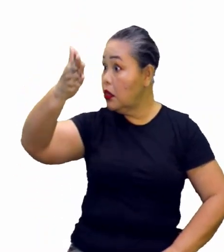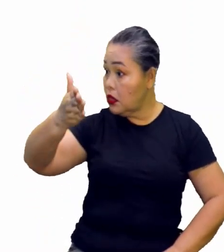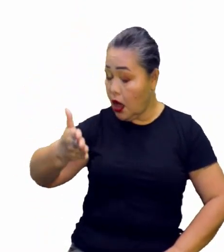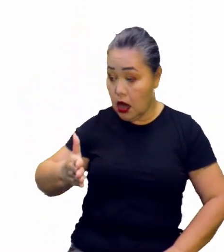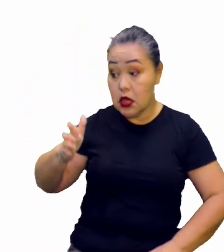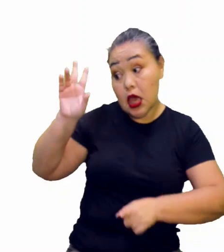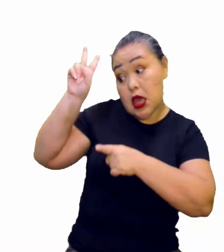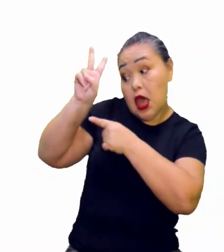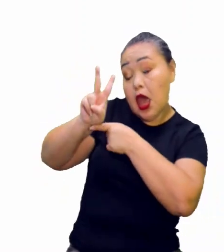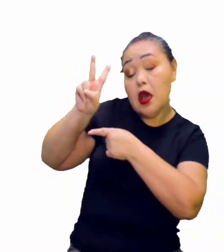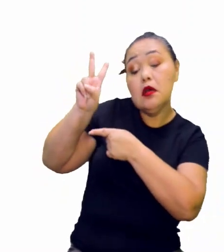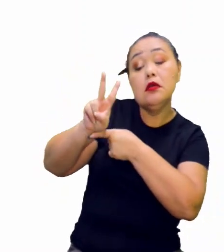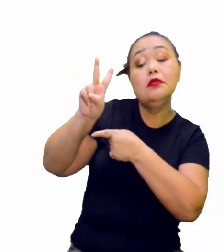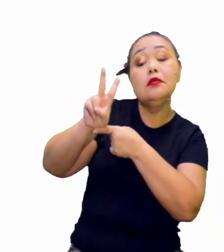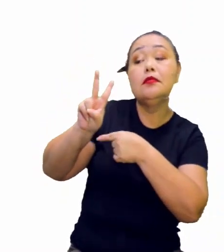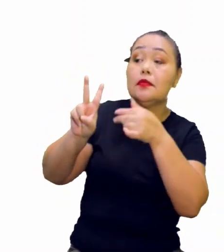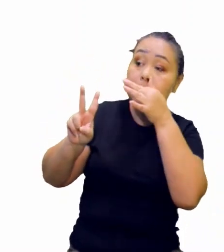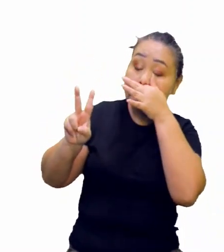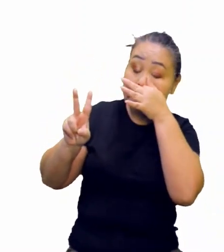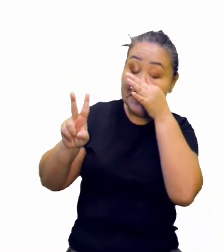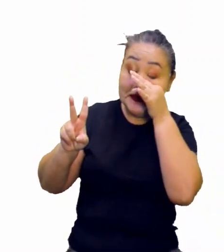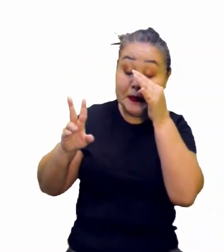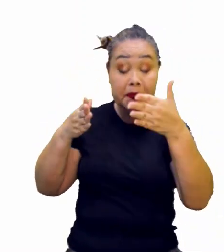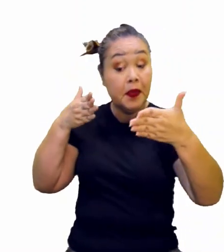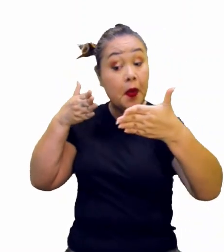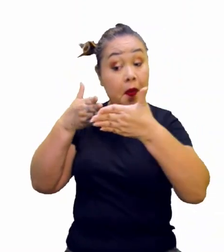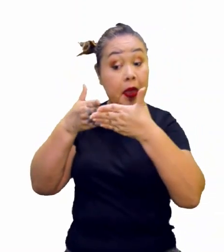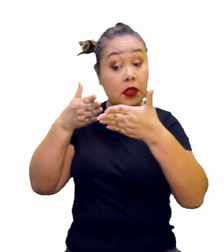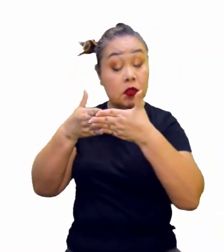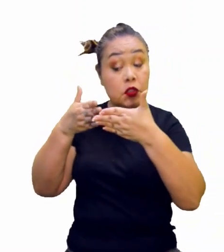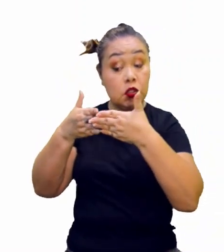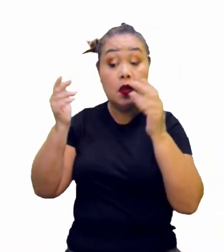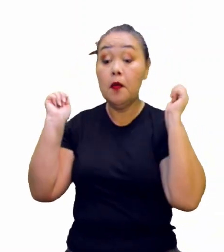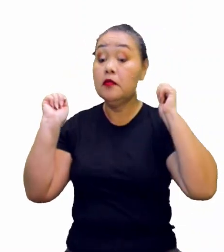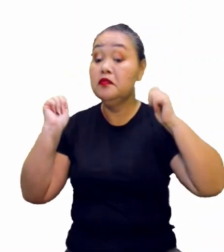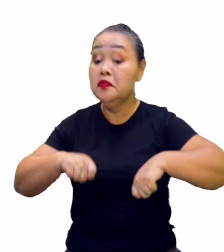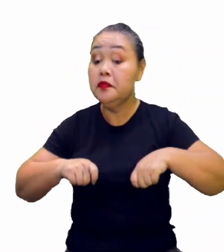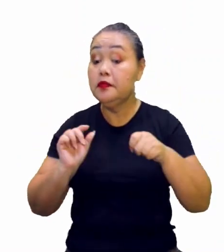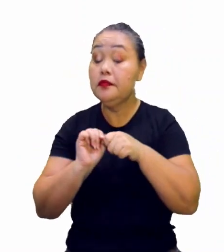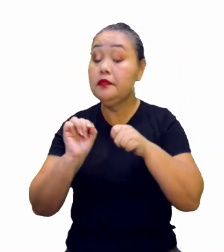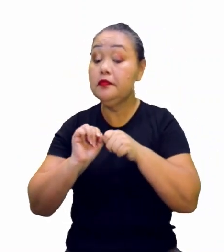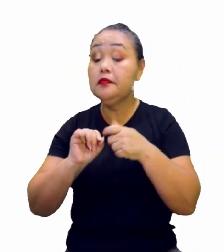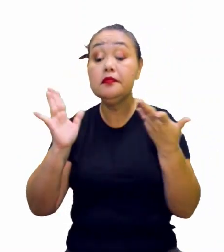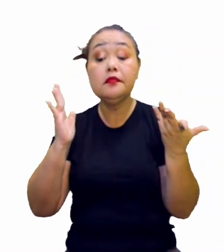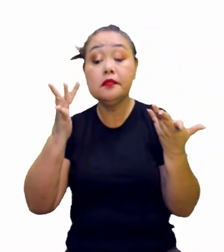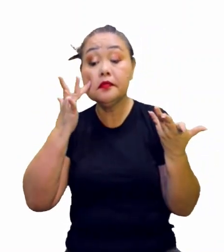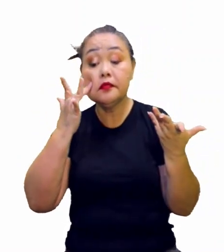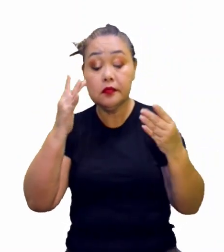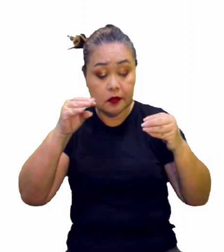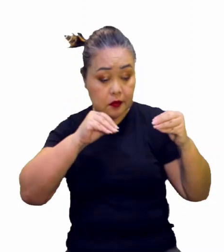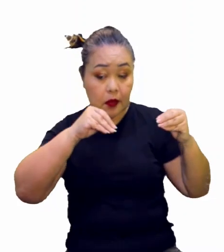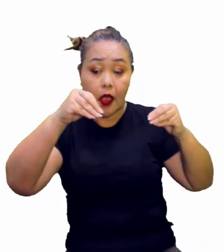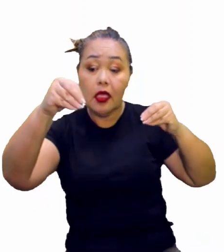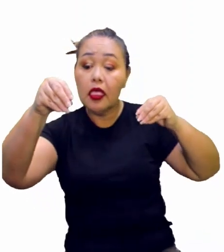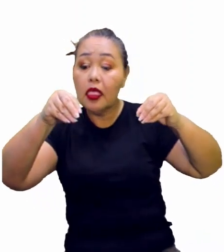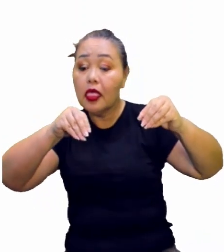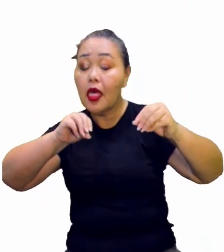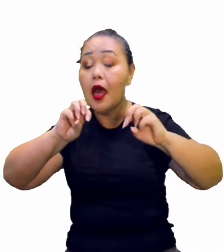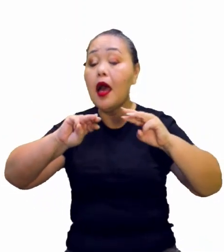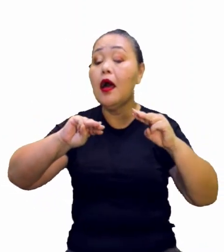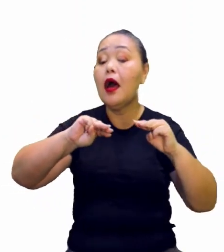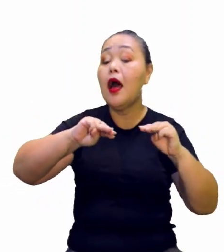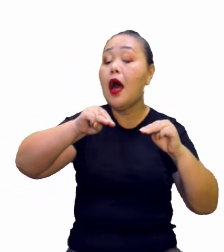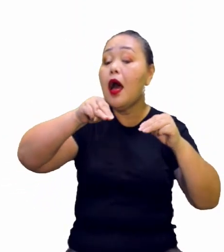auxiliam ao impedir ou permitir que determinados deslocamentos de massa de